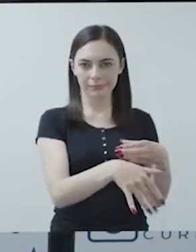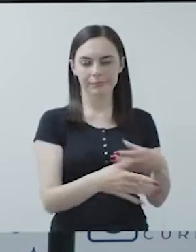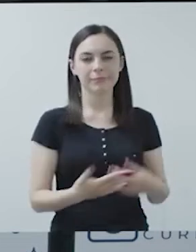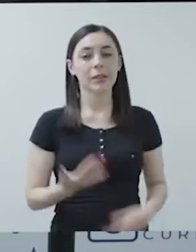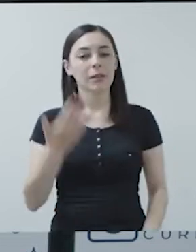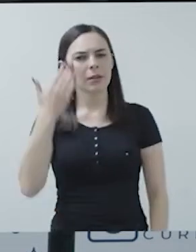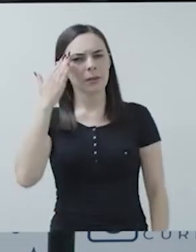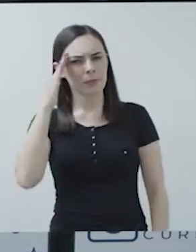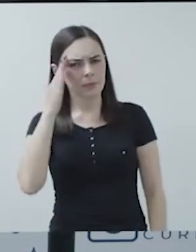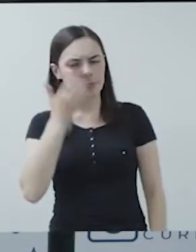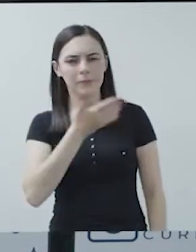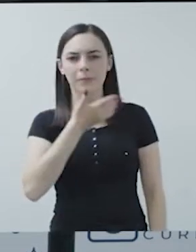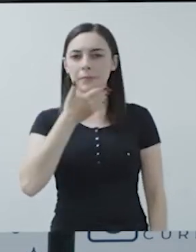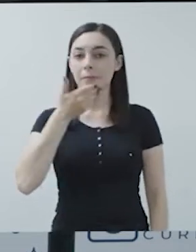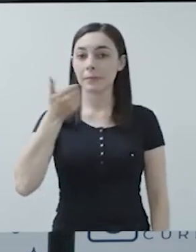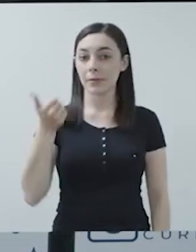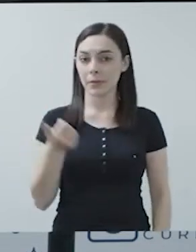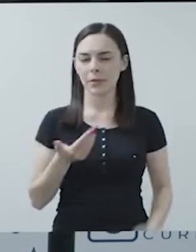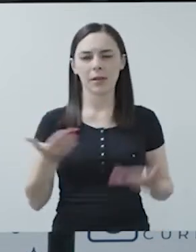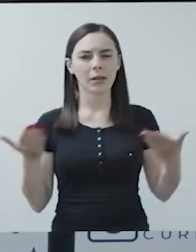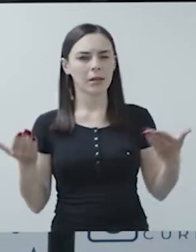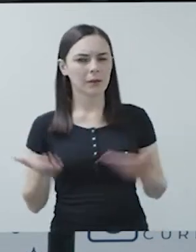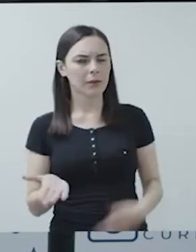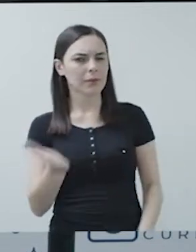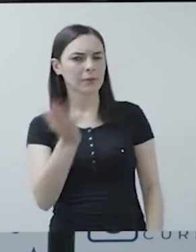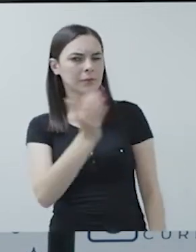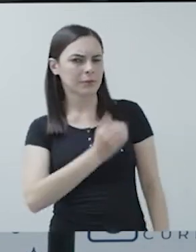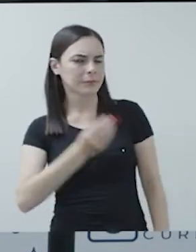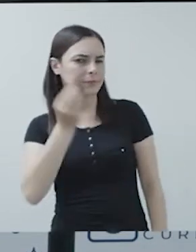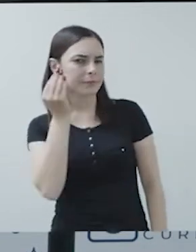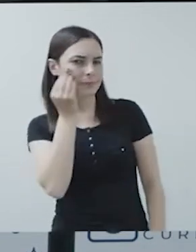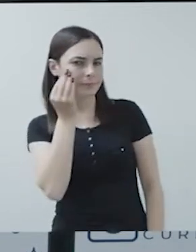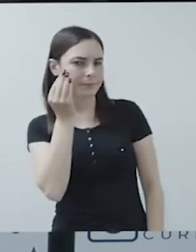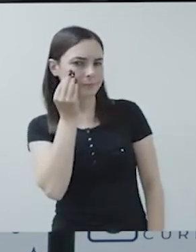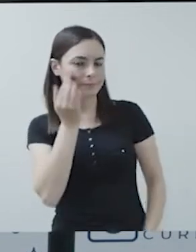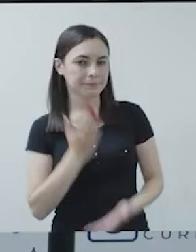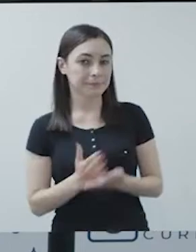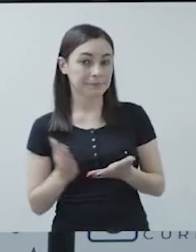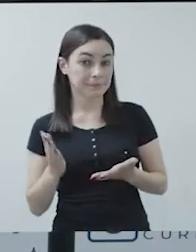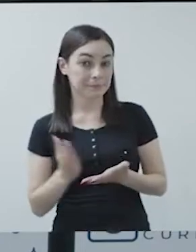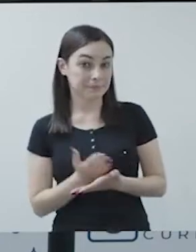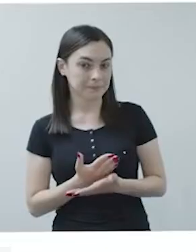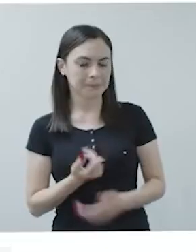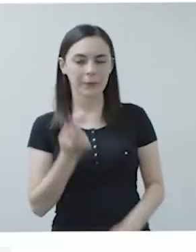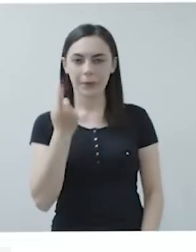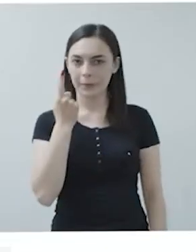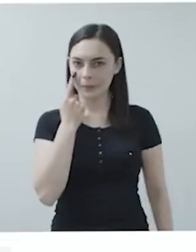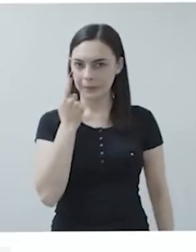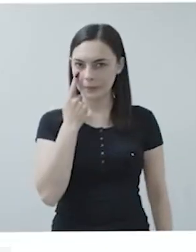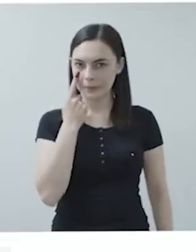entender melhor, vamos fazer agora umas experiências? Olha lá!